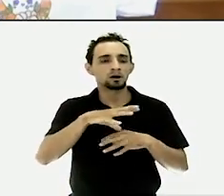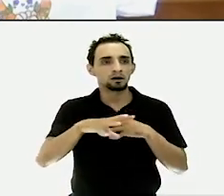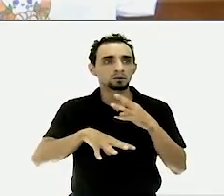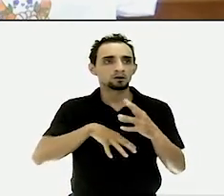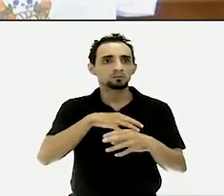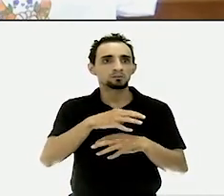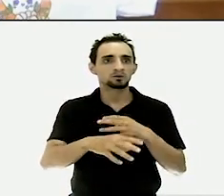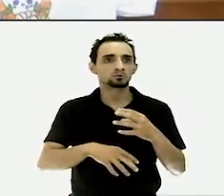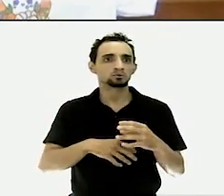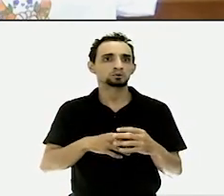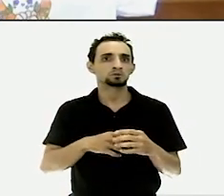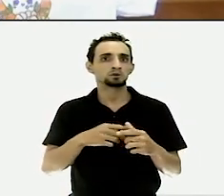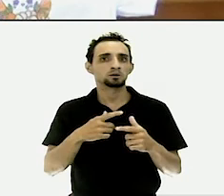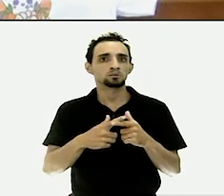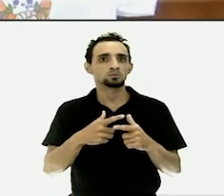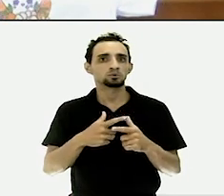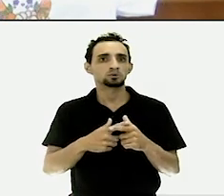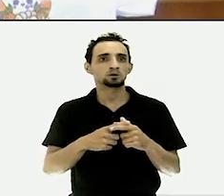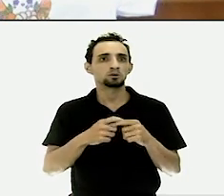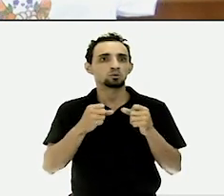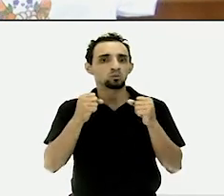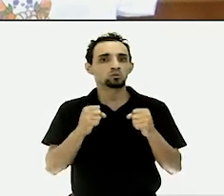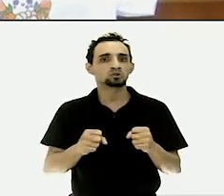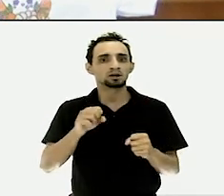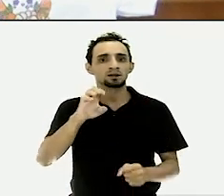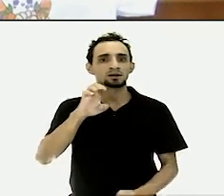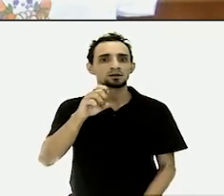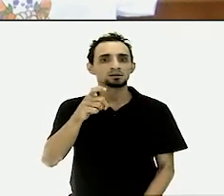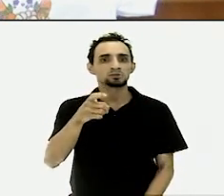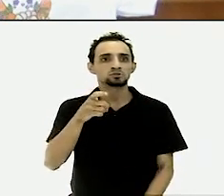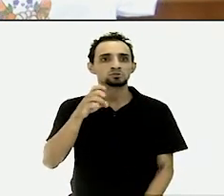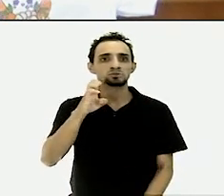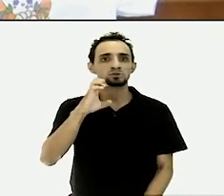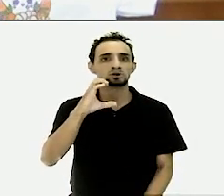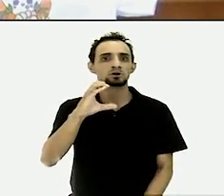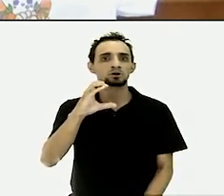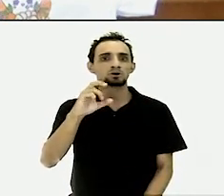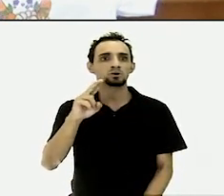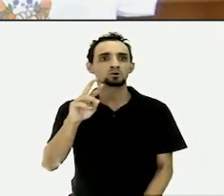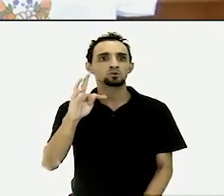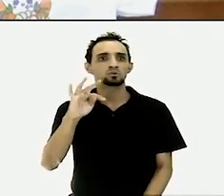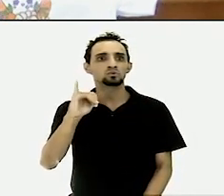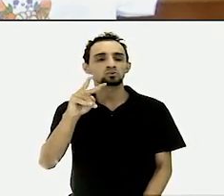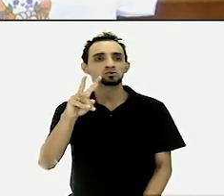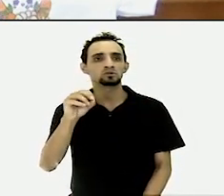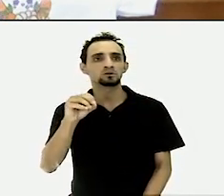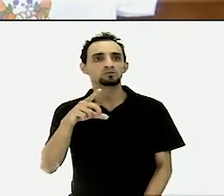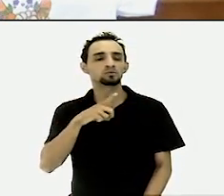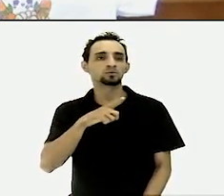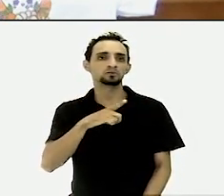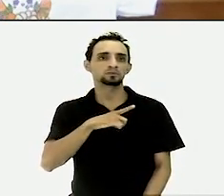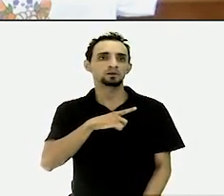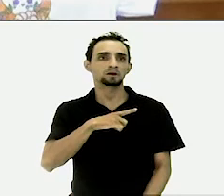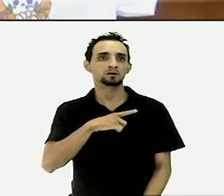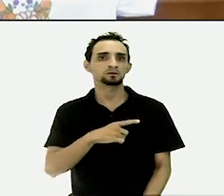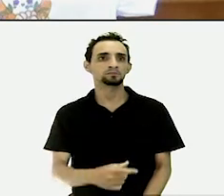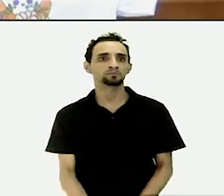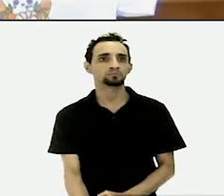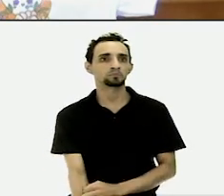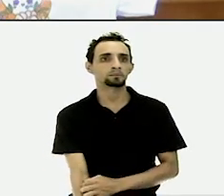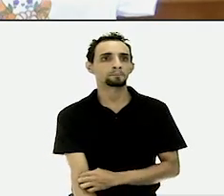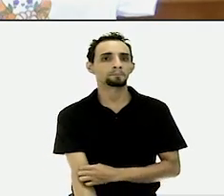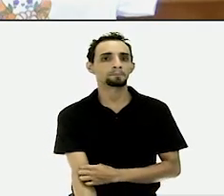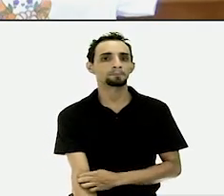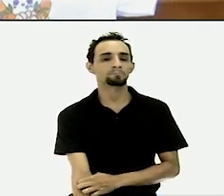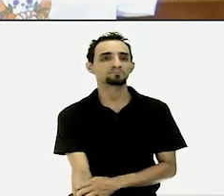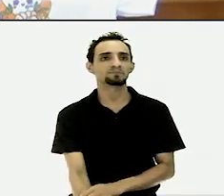um dia, por exemplo, entrega 10, não podemos fazer aquela sessão solene, sim, uhum. como, tendo em vista a questão da pandemia, mas não